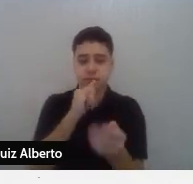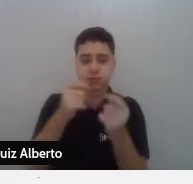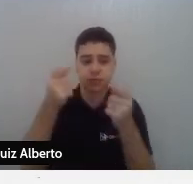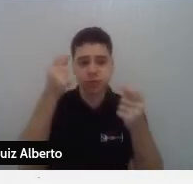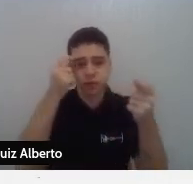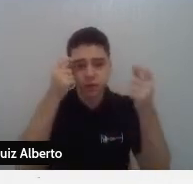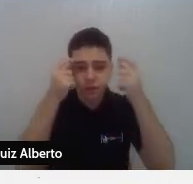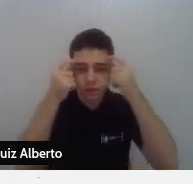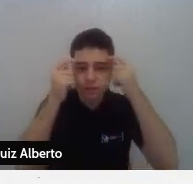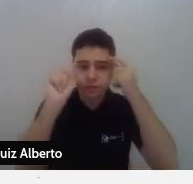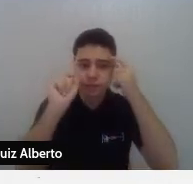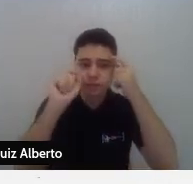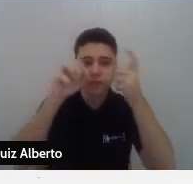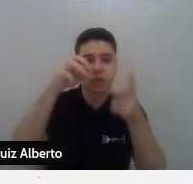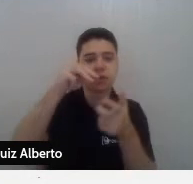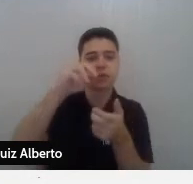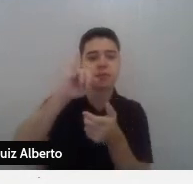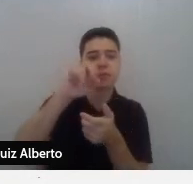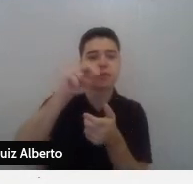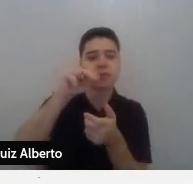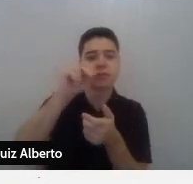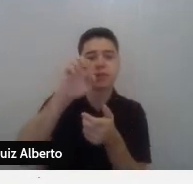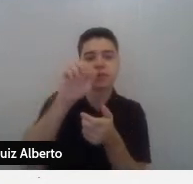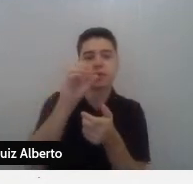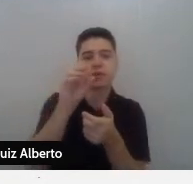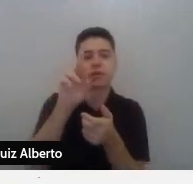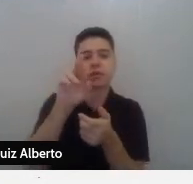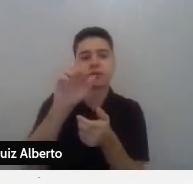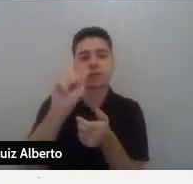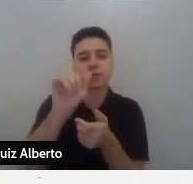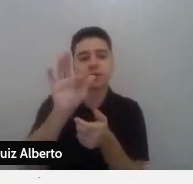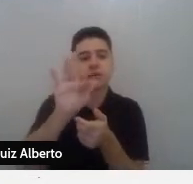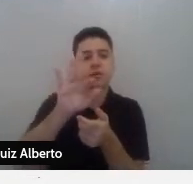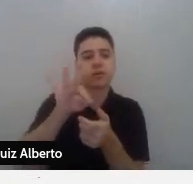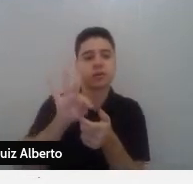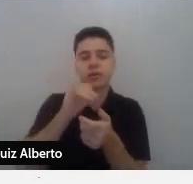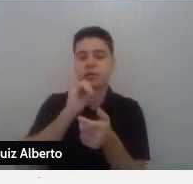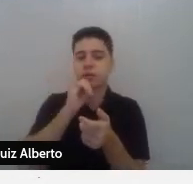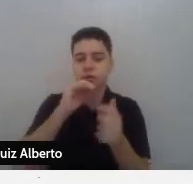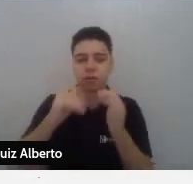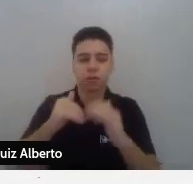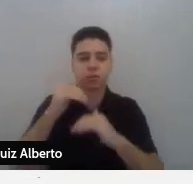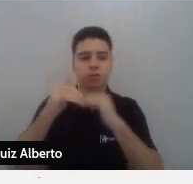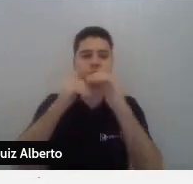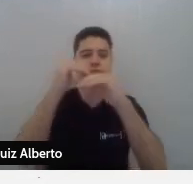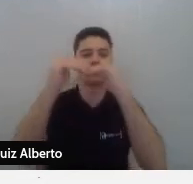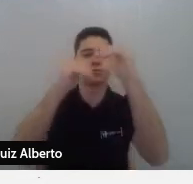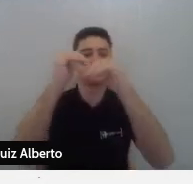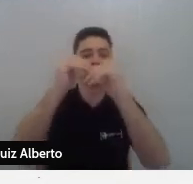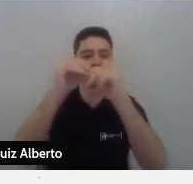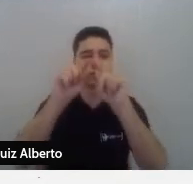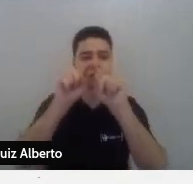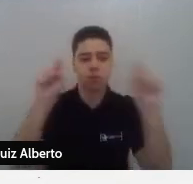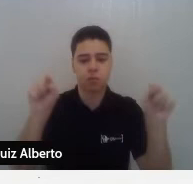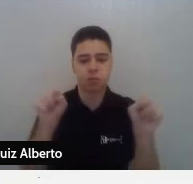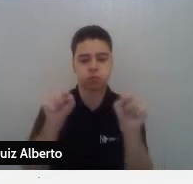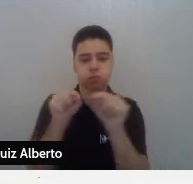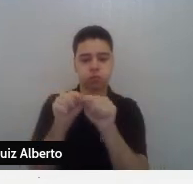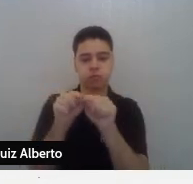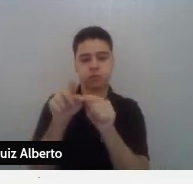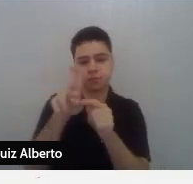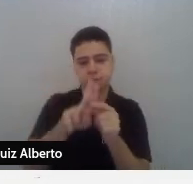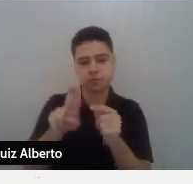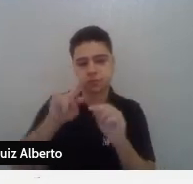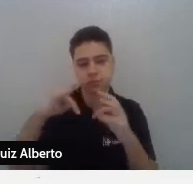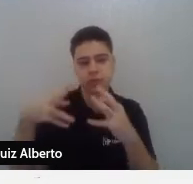o Minecraft, que é um jogo de construção de blocos, né? Que utilizam dessa